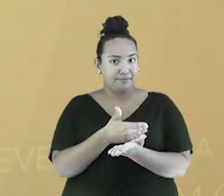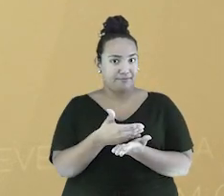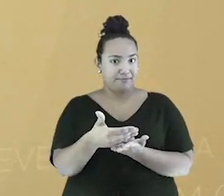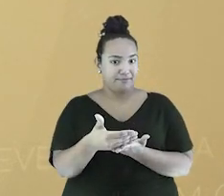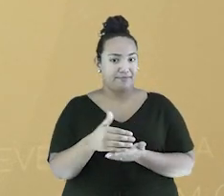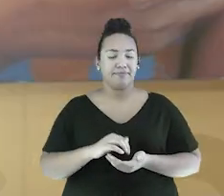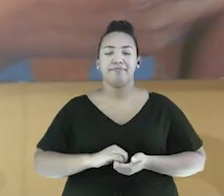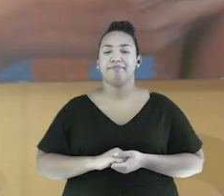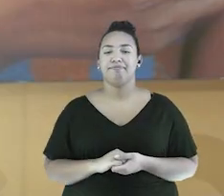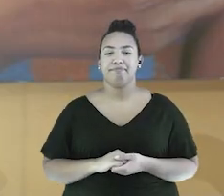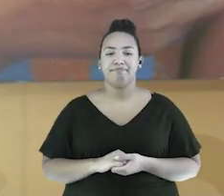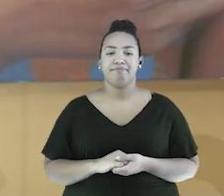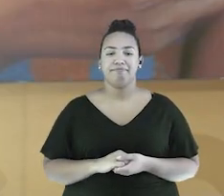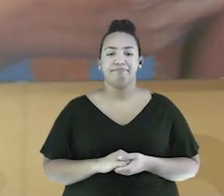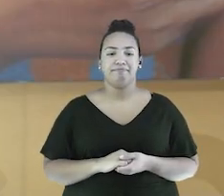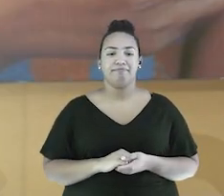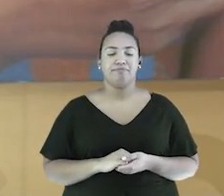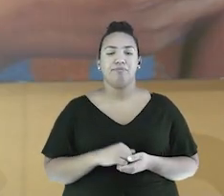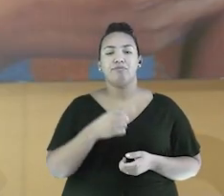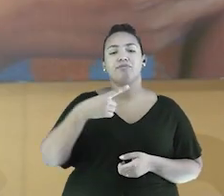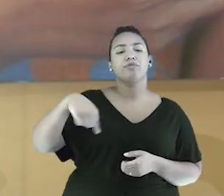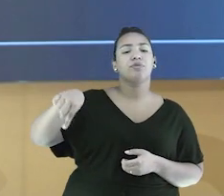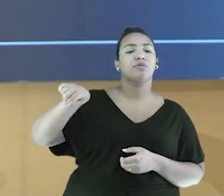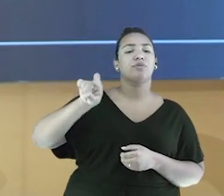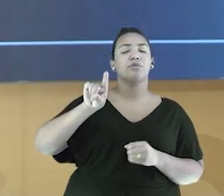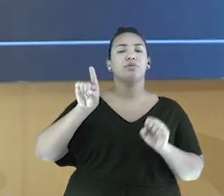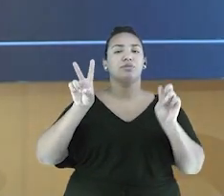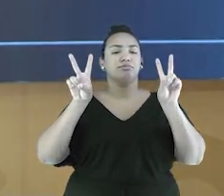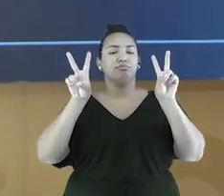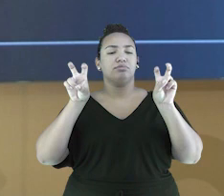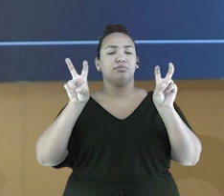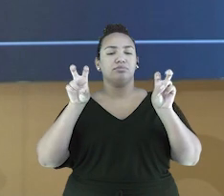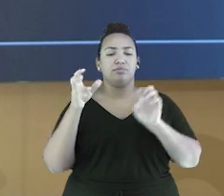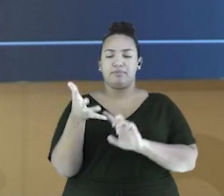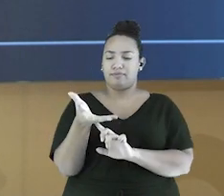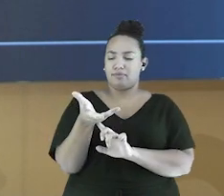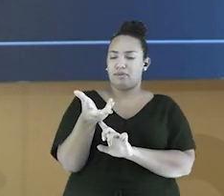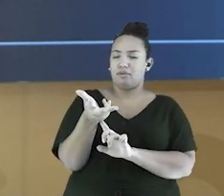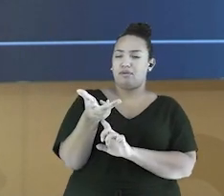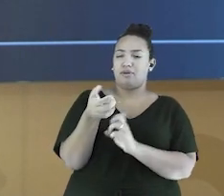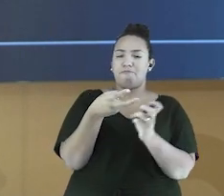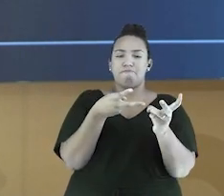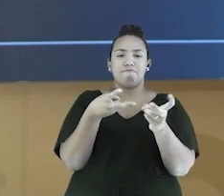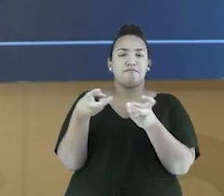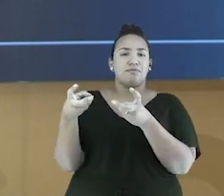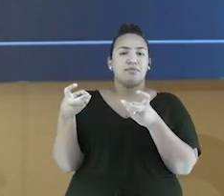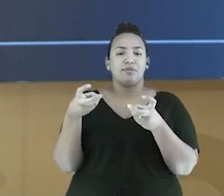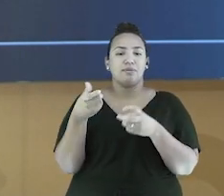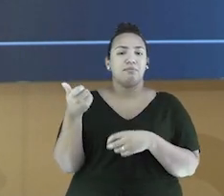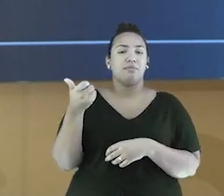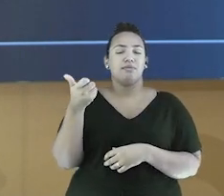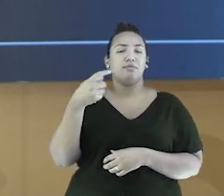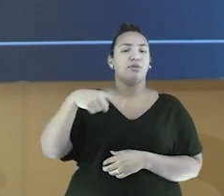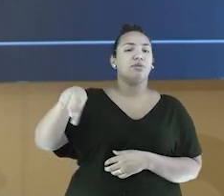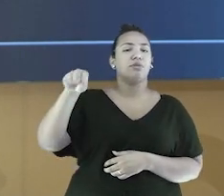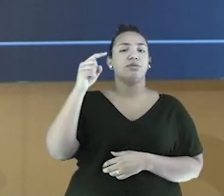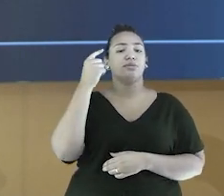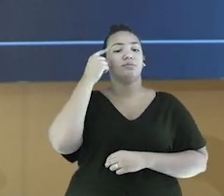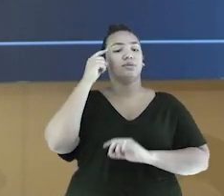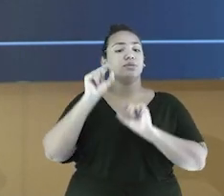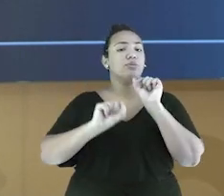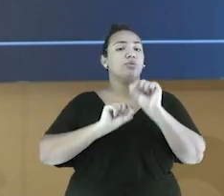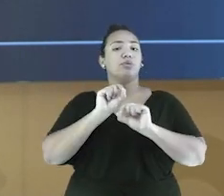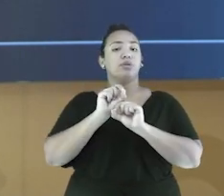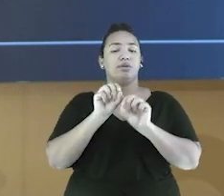nosso programa. Quando a gente fala em apreciar uma obra de arte, a primeira coisa que vem à minha cabeça é ir